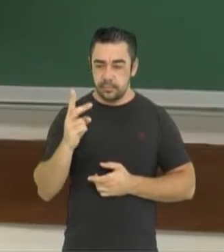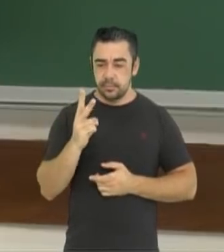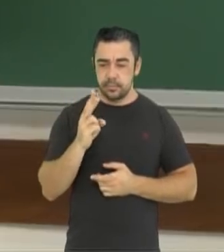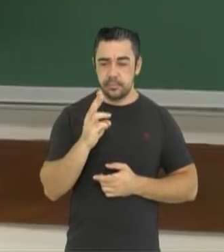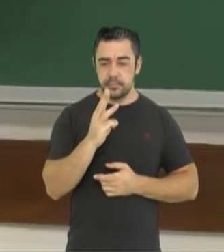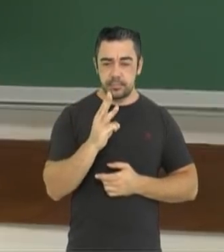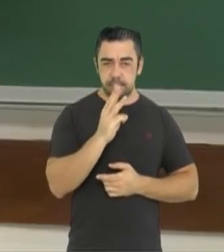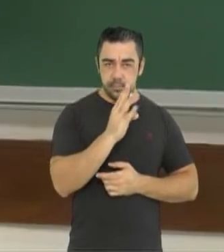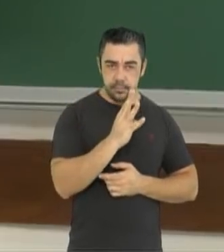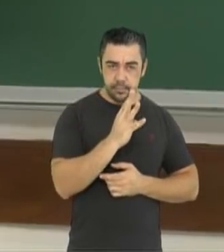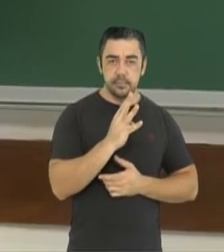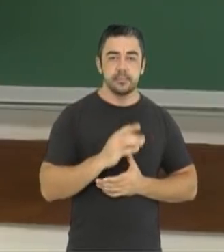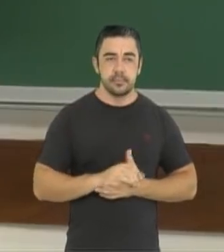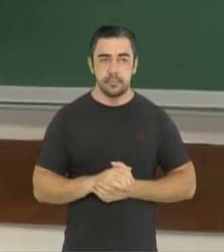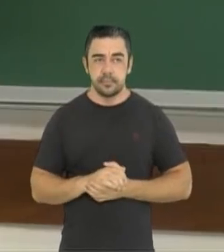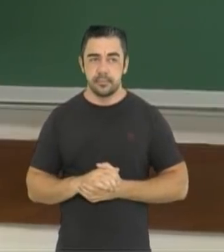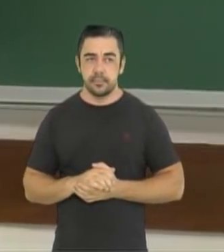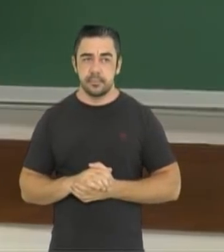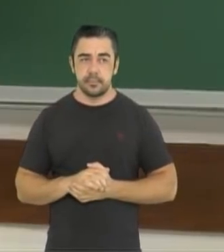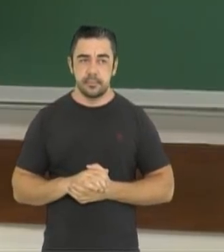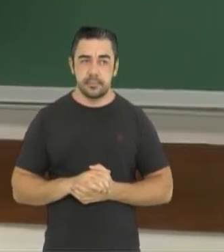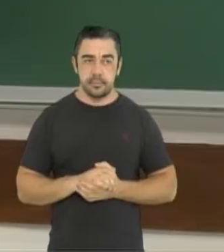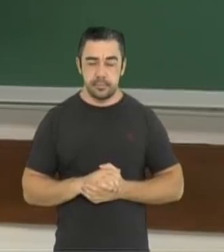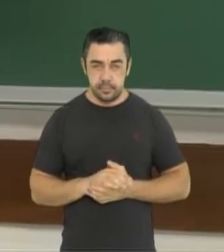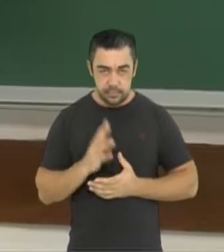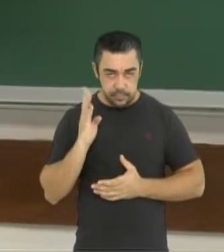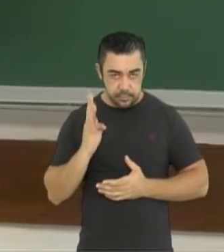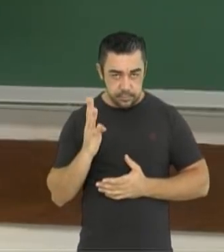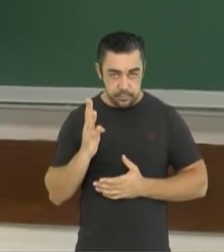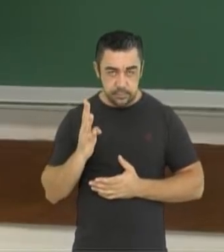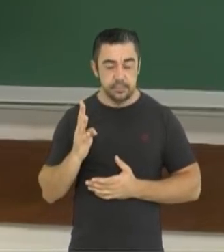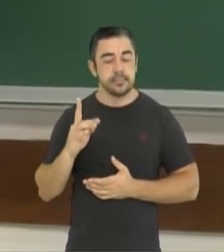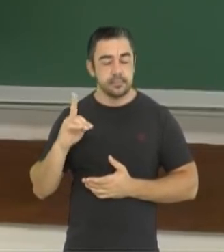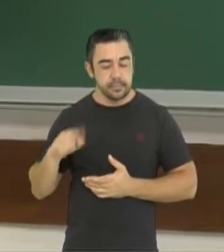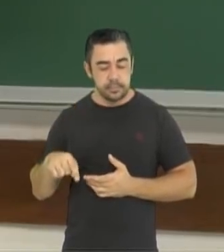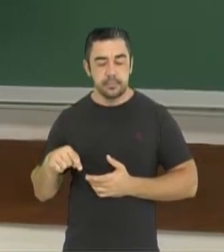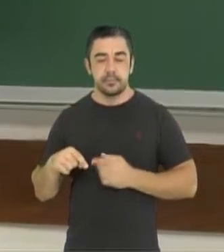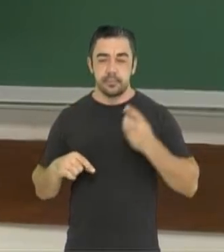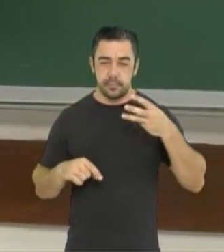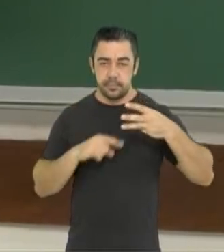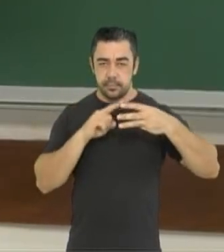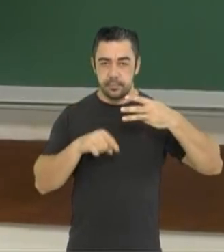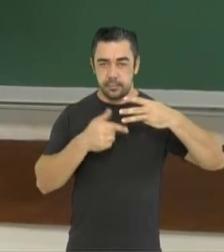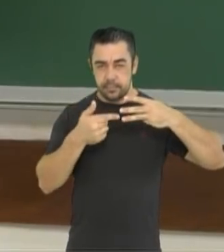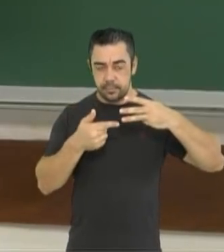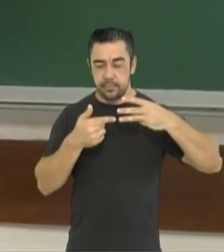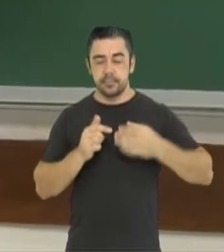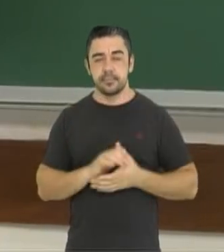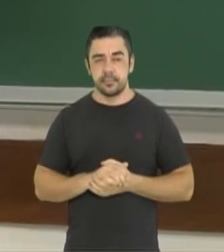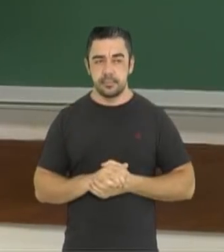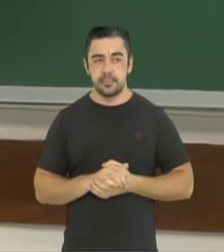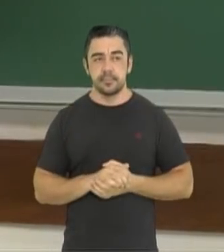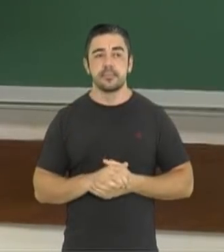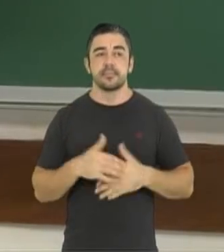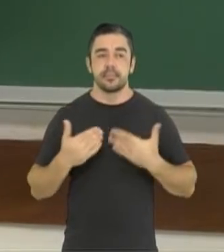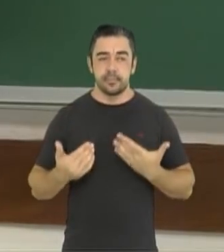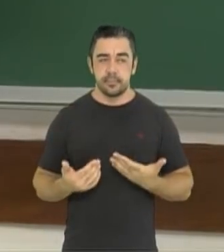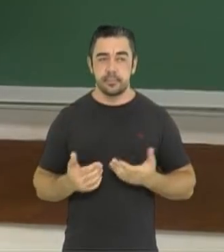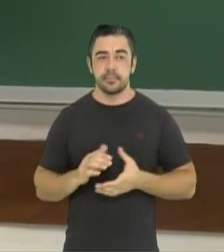do finalzinho do zero, 1, 2, 3, 4, para ficar entre o 3 e o 2. Andou 4